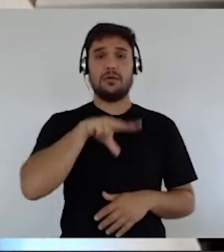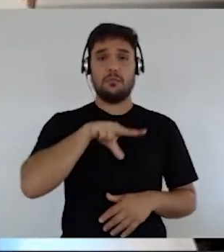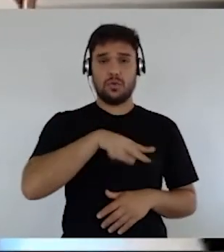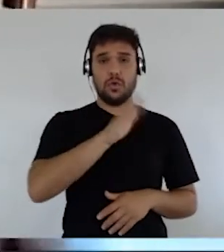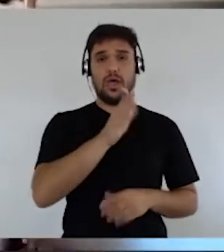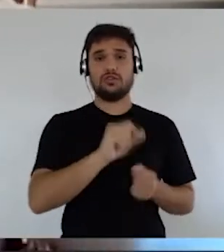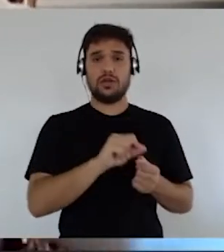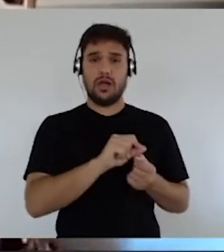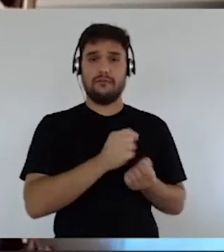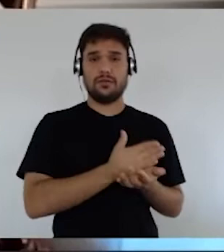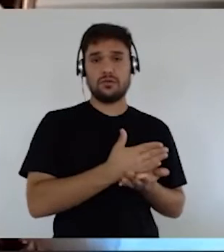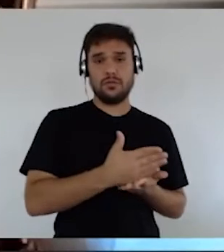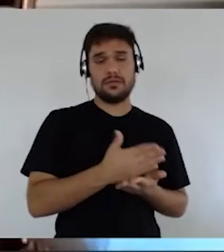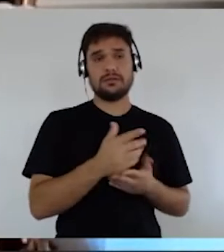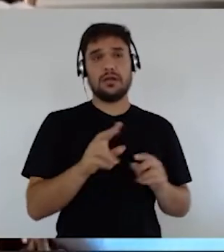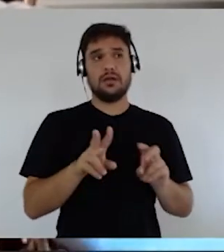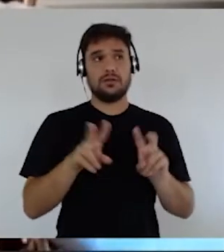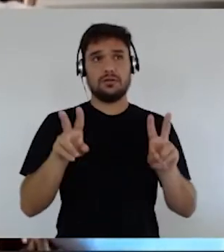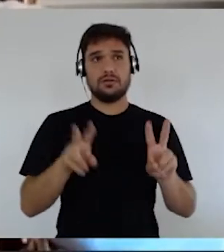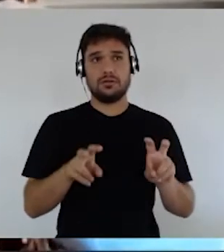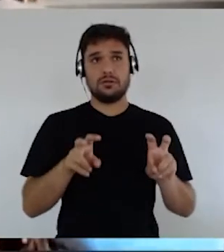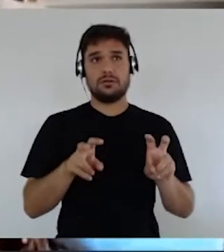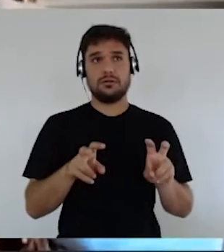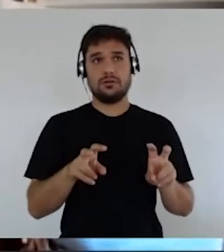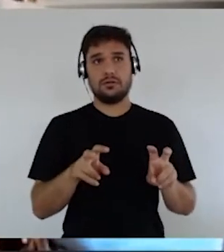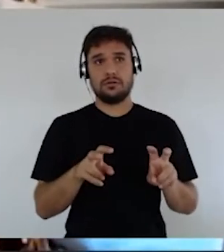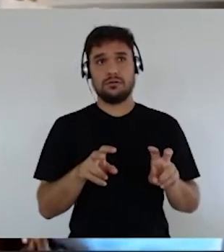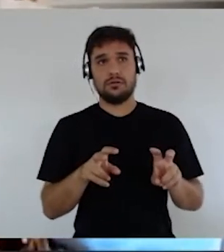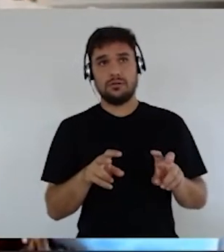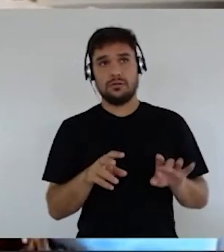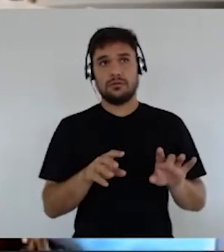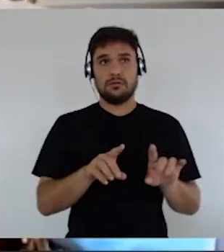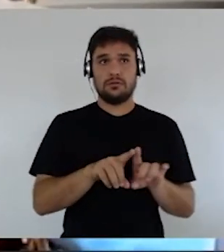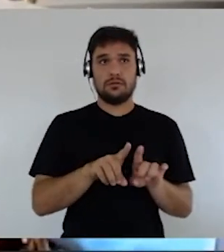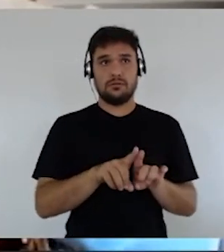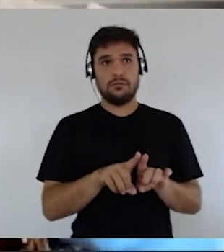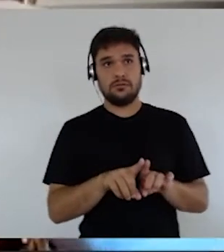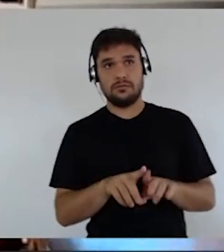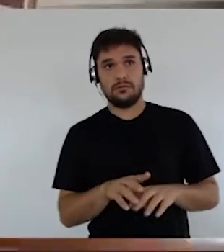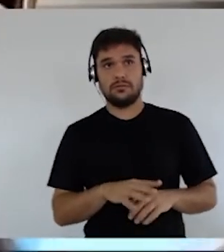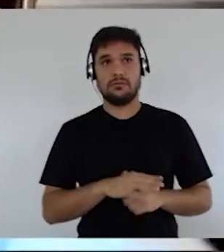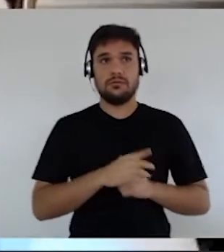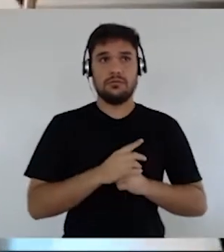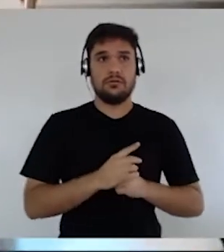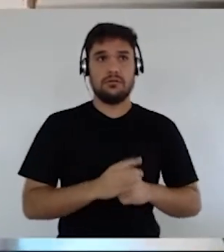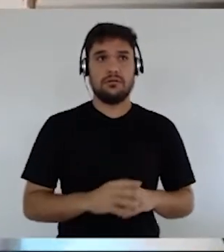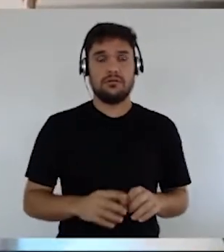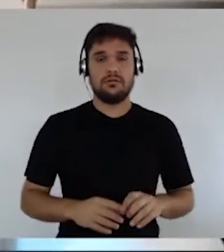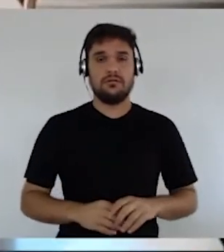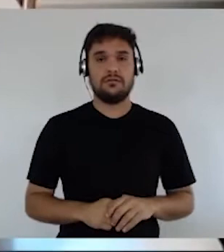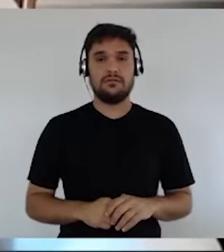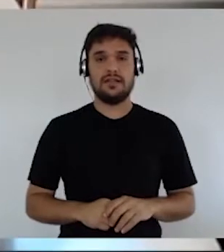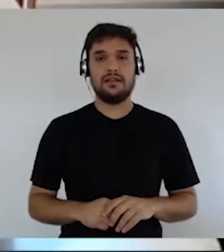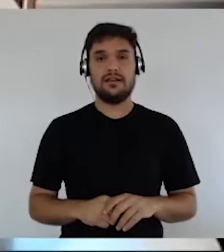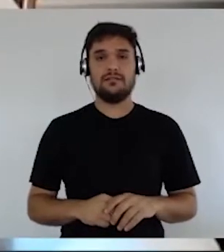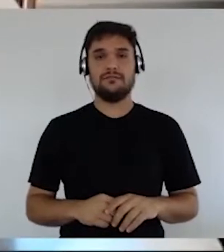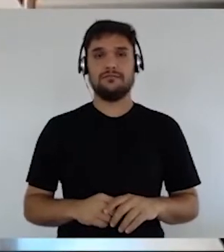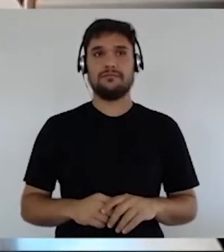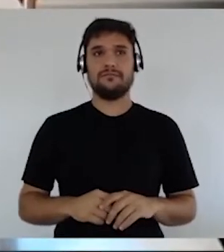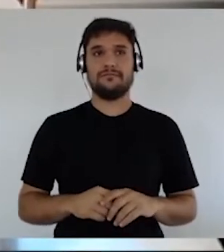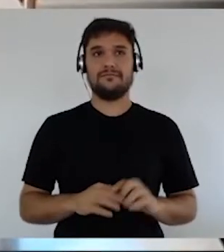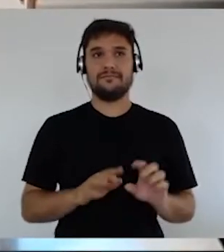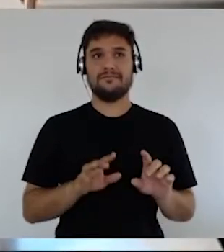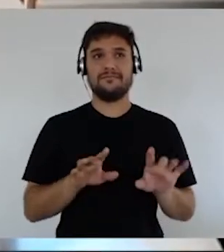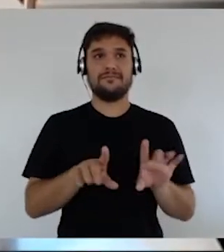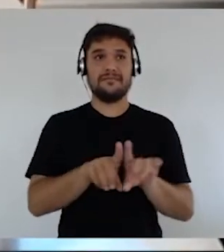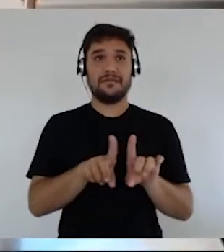feitos relativamente à presença das testemunhas, isso no sentido de que a